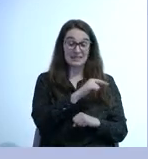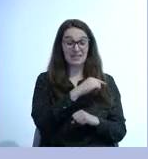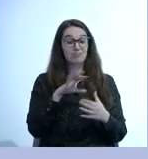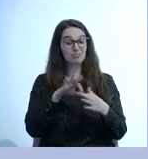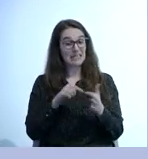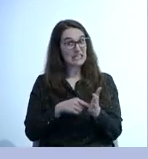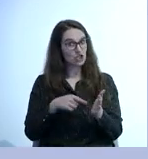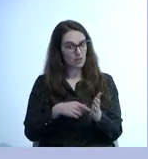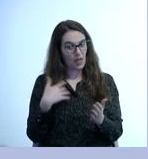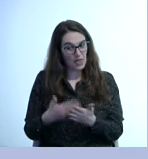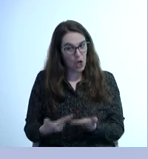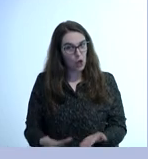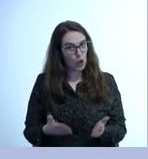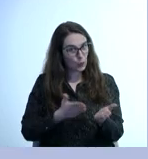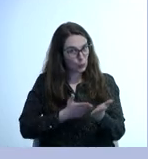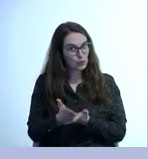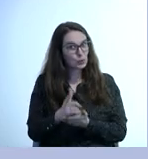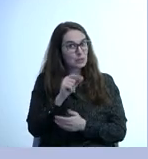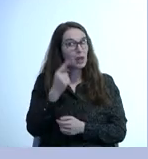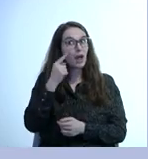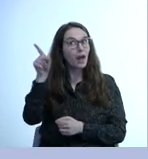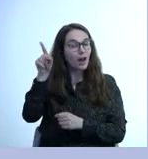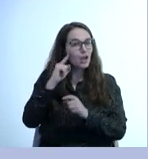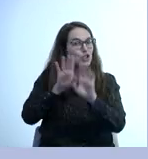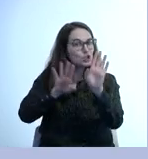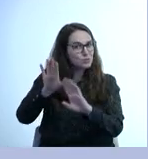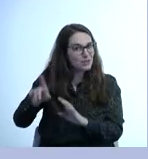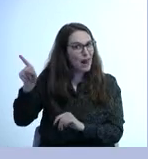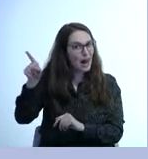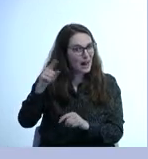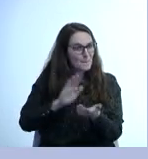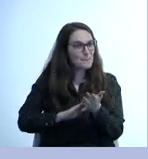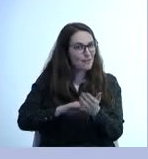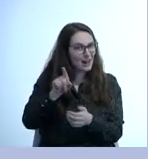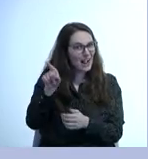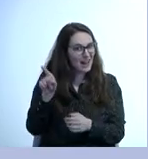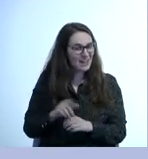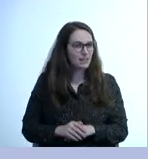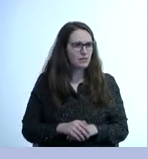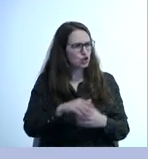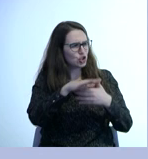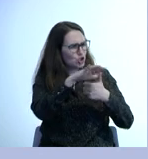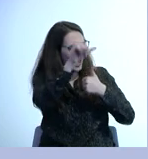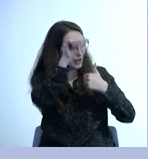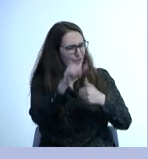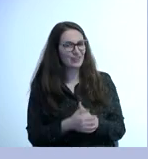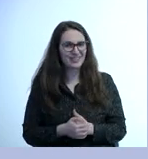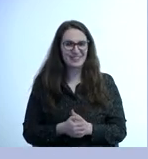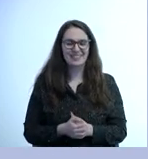exigência se mantém até hoje e que está patente, esteve patente na própria... Muito chato.